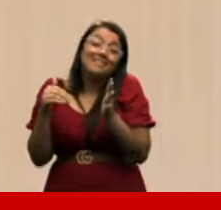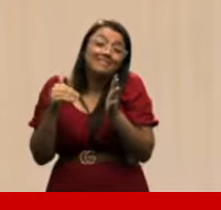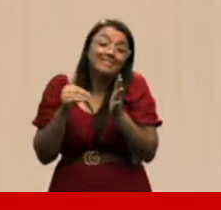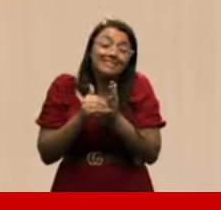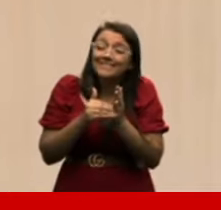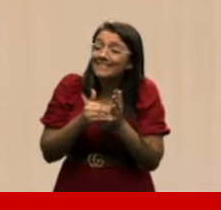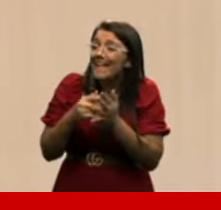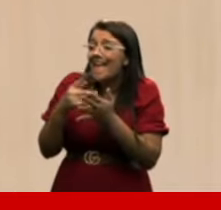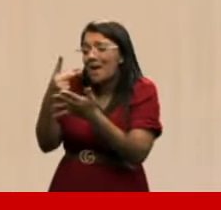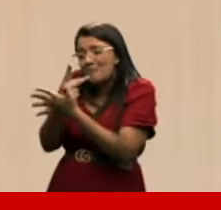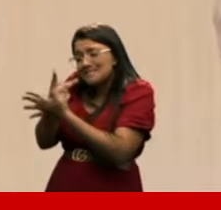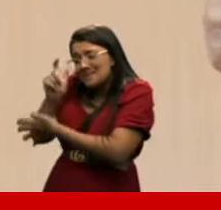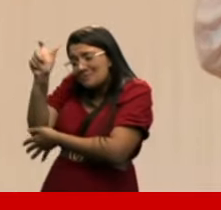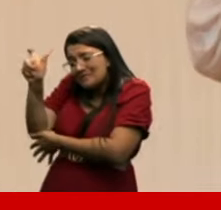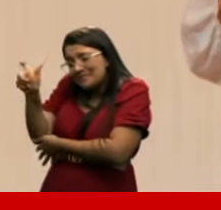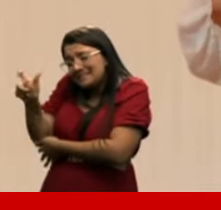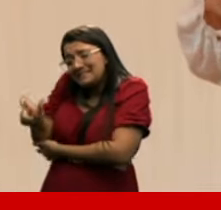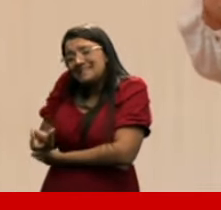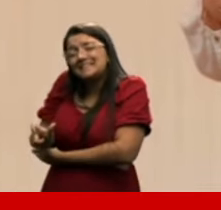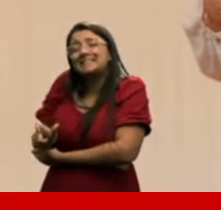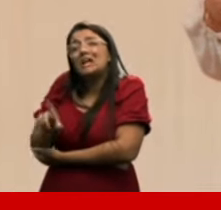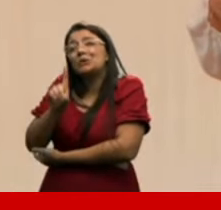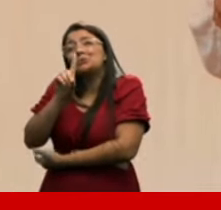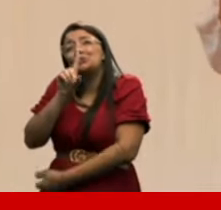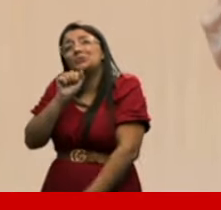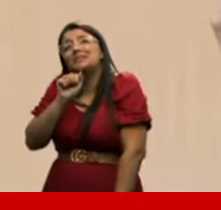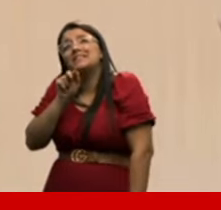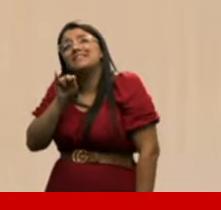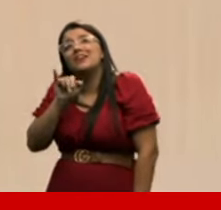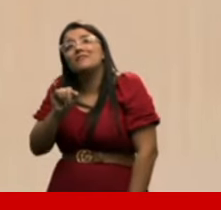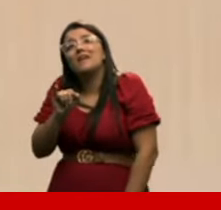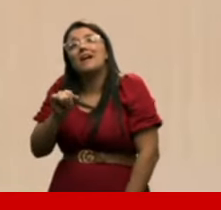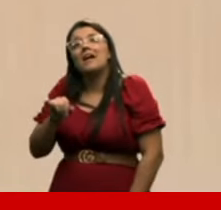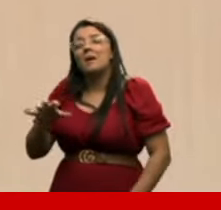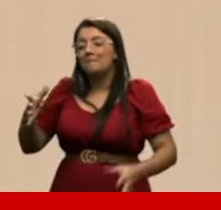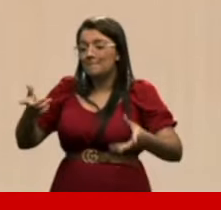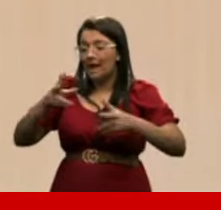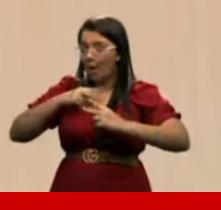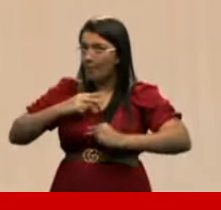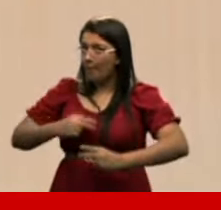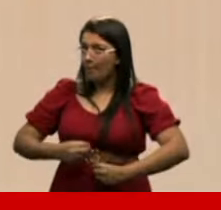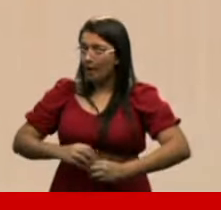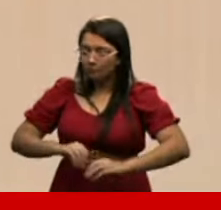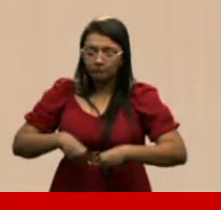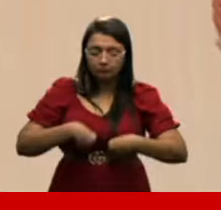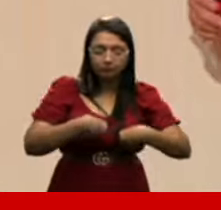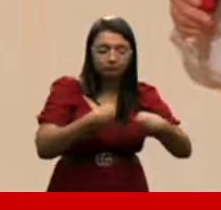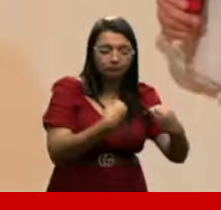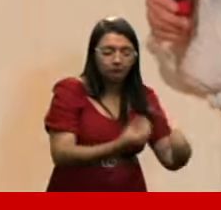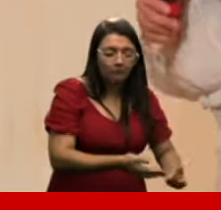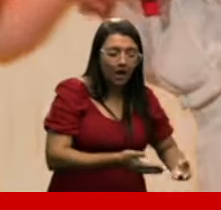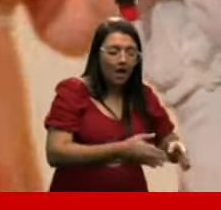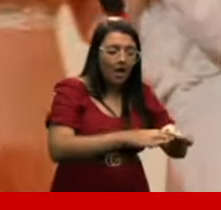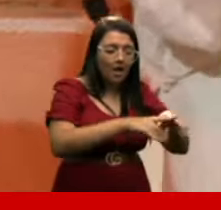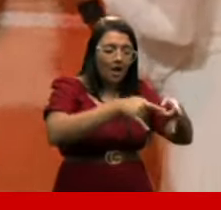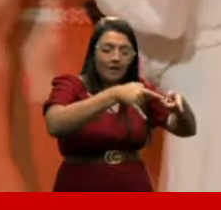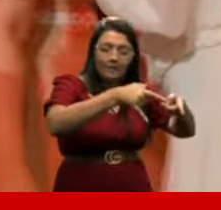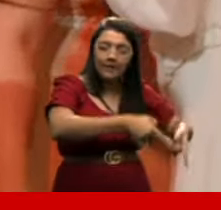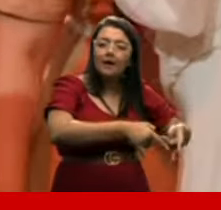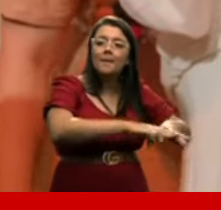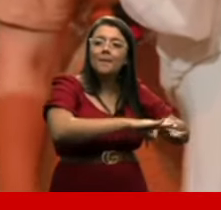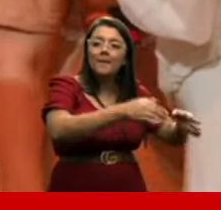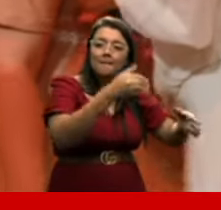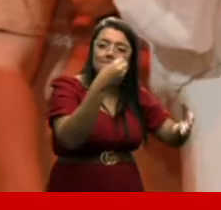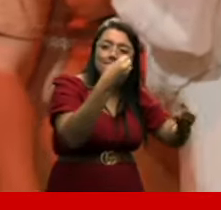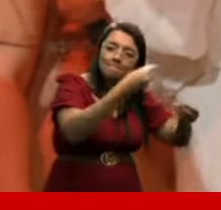o defeitinho de pôr o pijama em cima da cabeça. Do pé da cama,